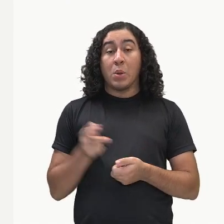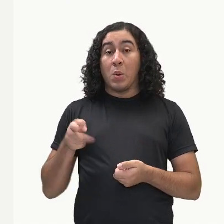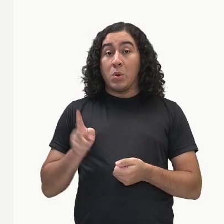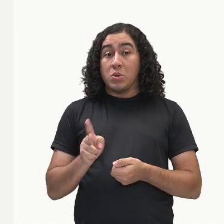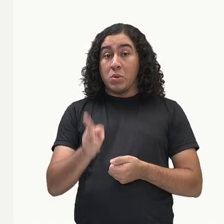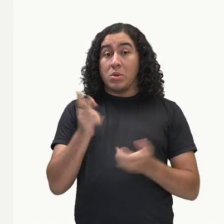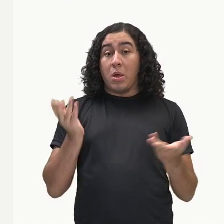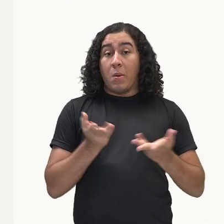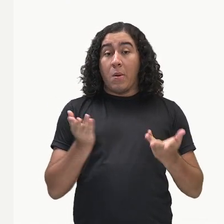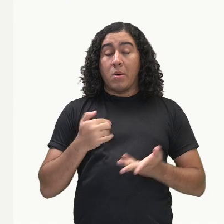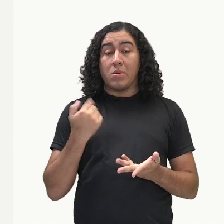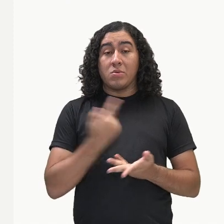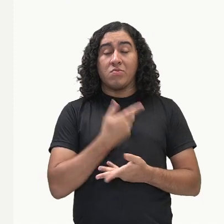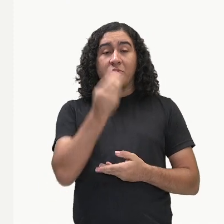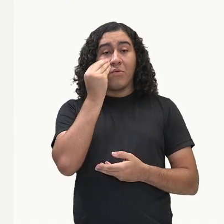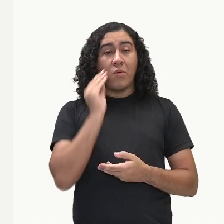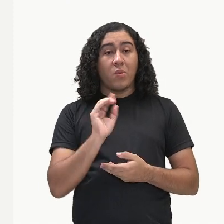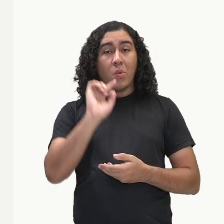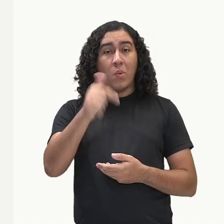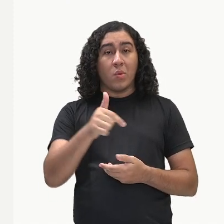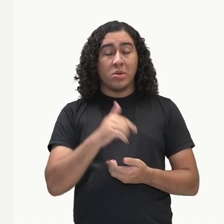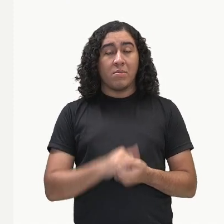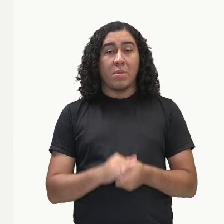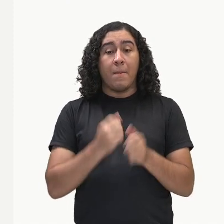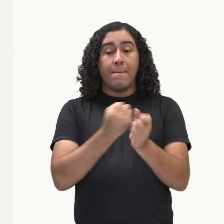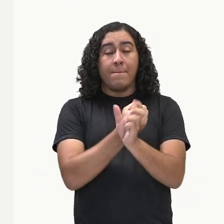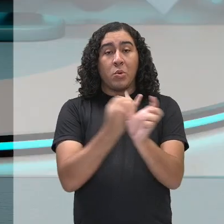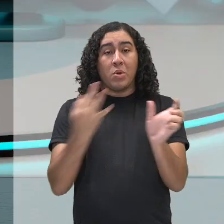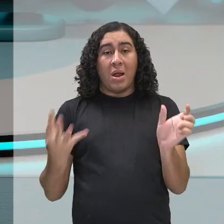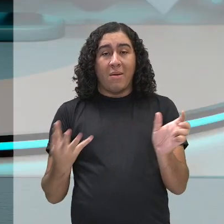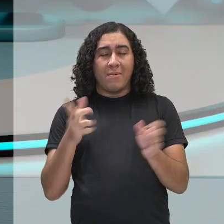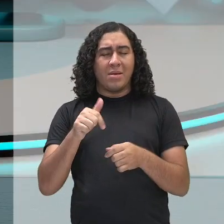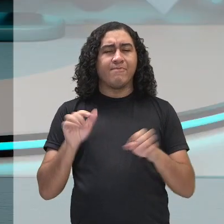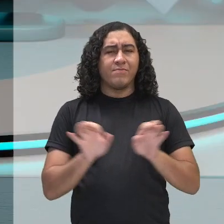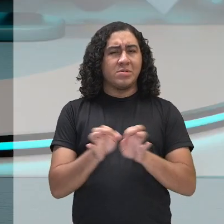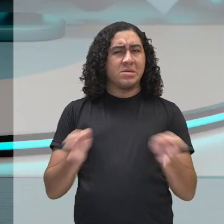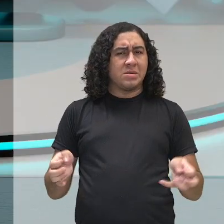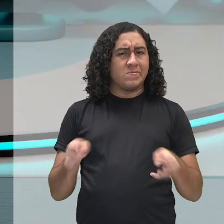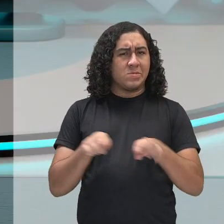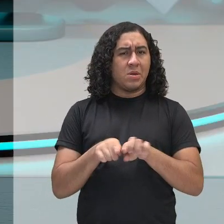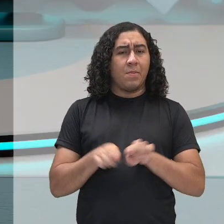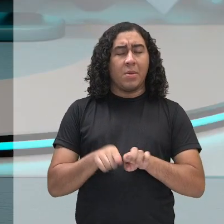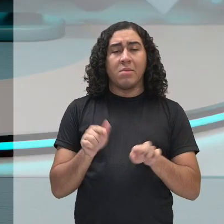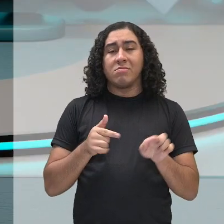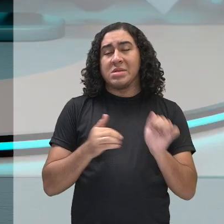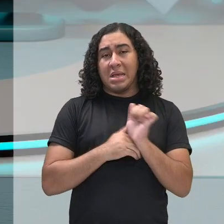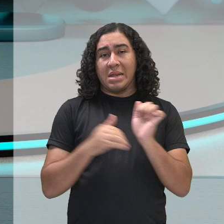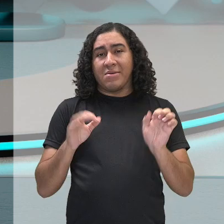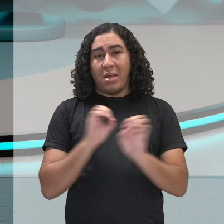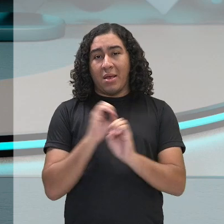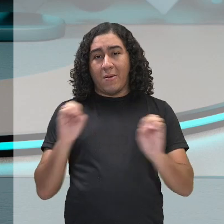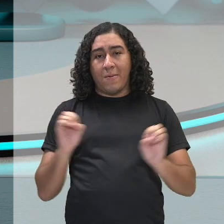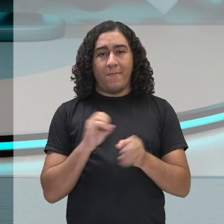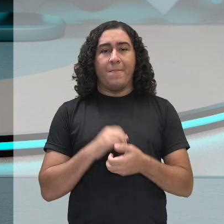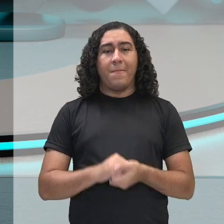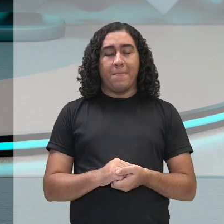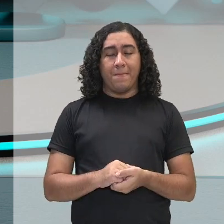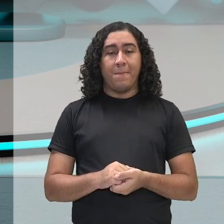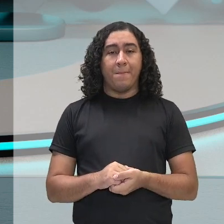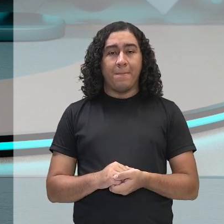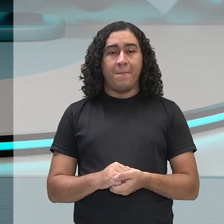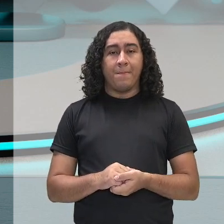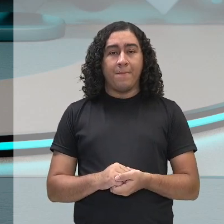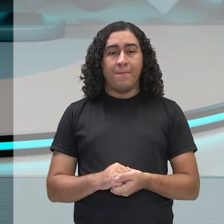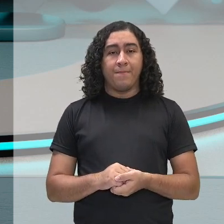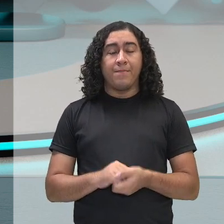Continuando agora, nós vamos para a forma do plural, que é muito simples também, não tem mistério. Acompanhe aqui comigo, então. Então,